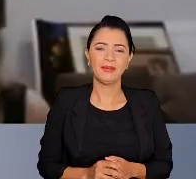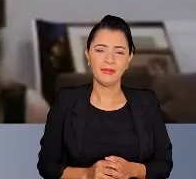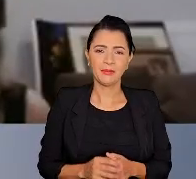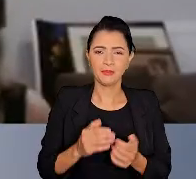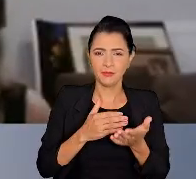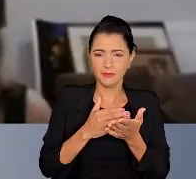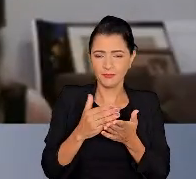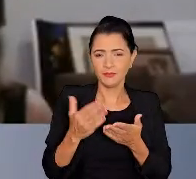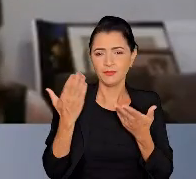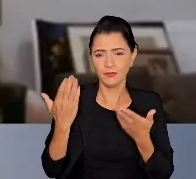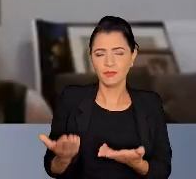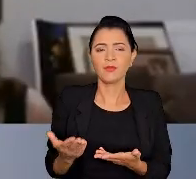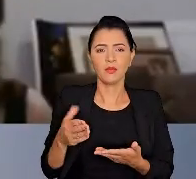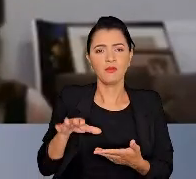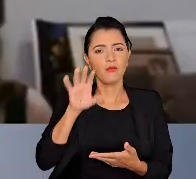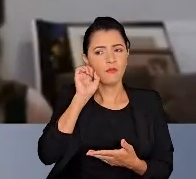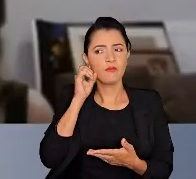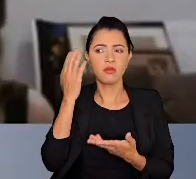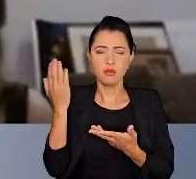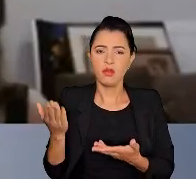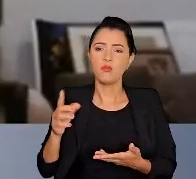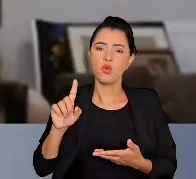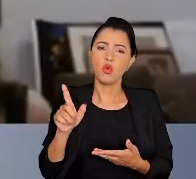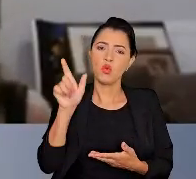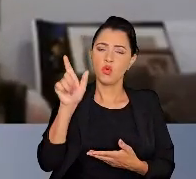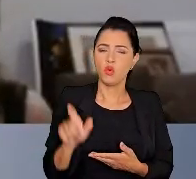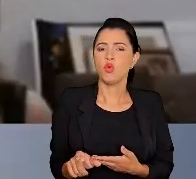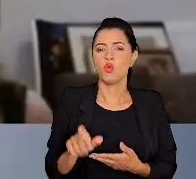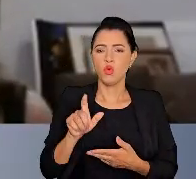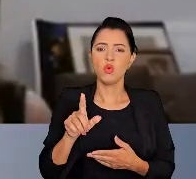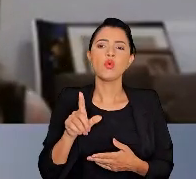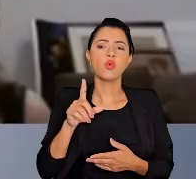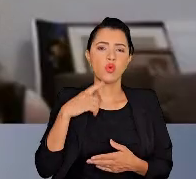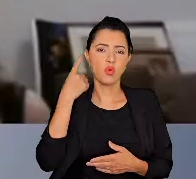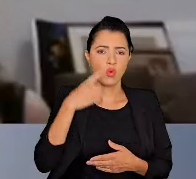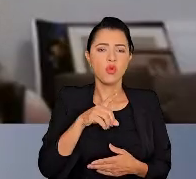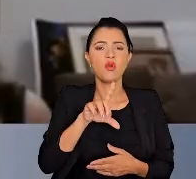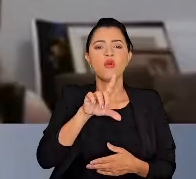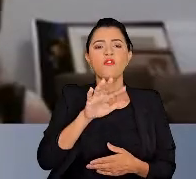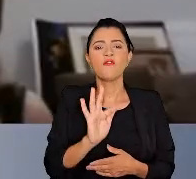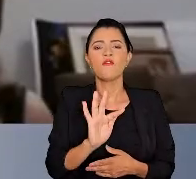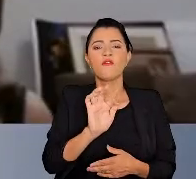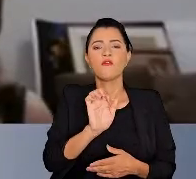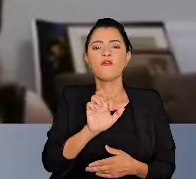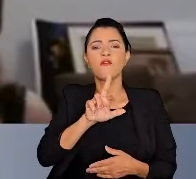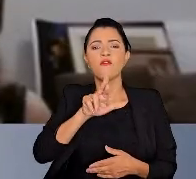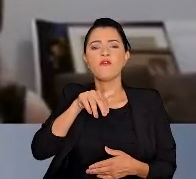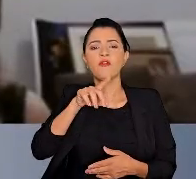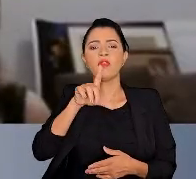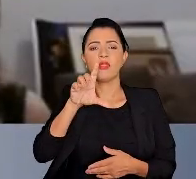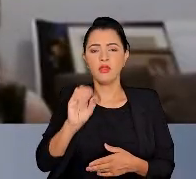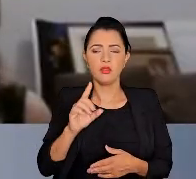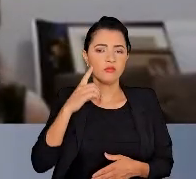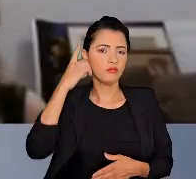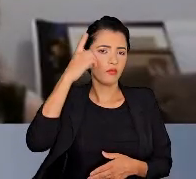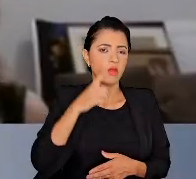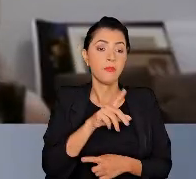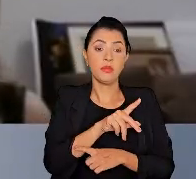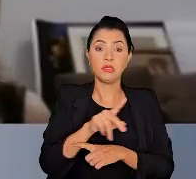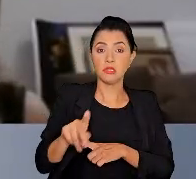Inicialmente, nós vamos ouvir o Dr. Fernando Lotenberg, que é advogado e presidente